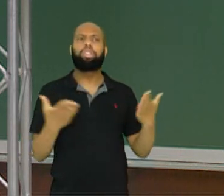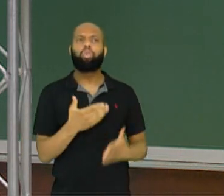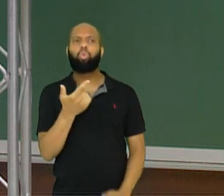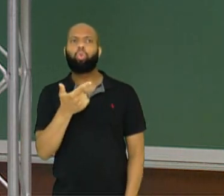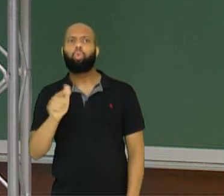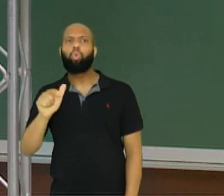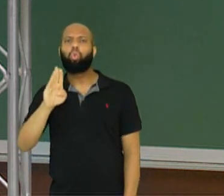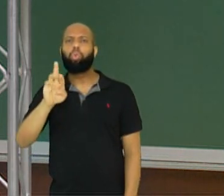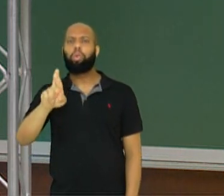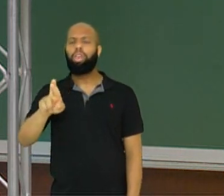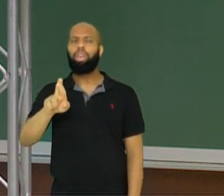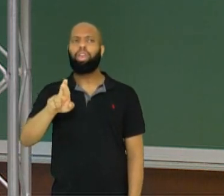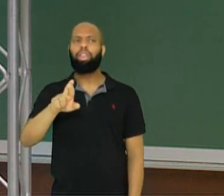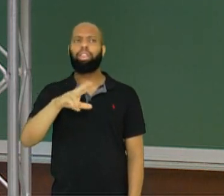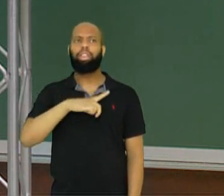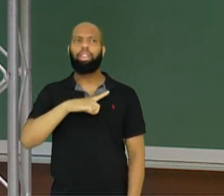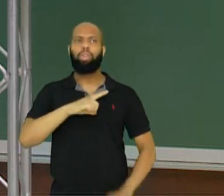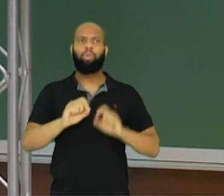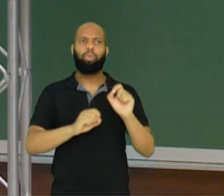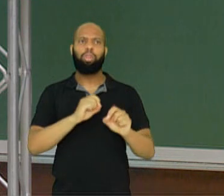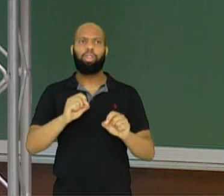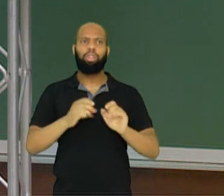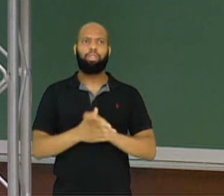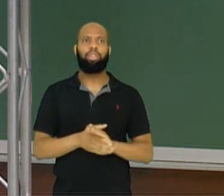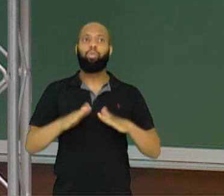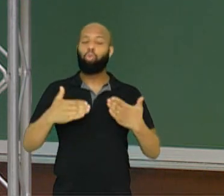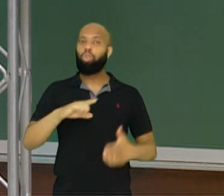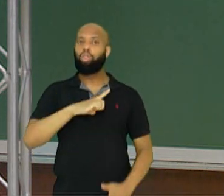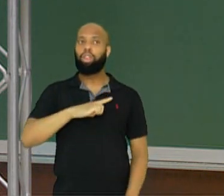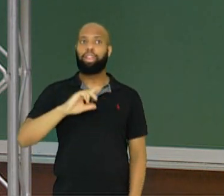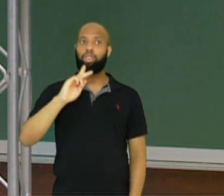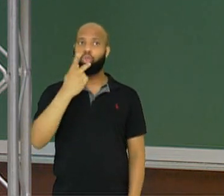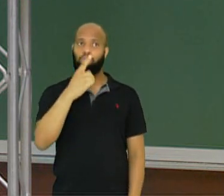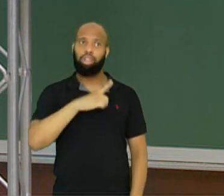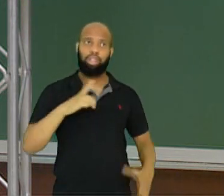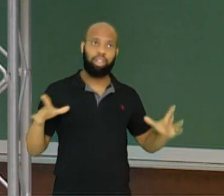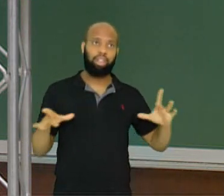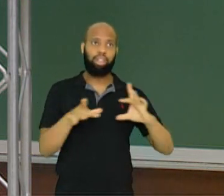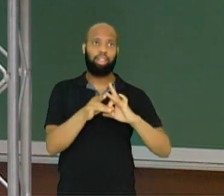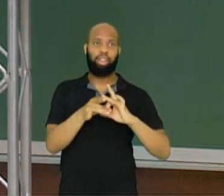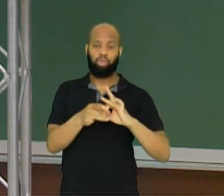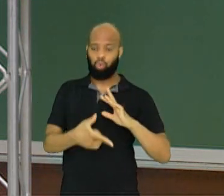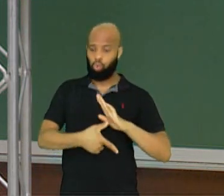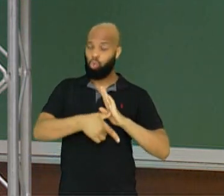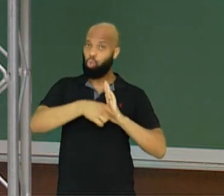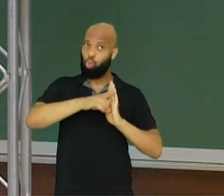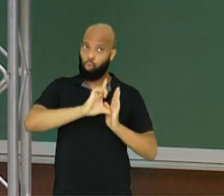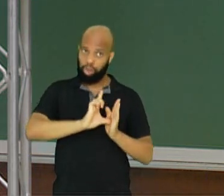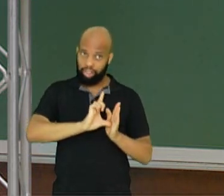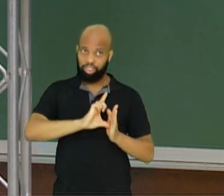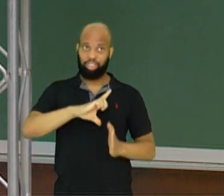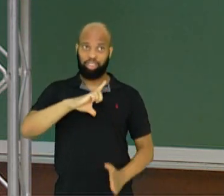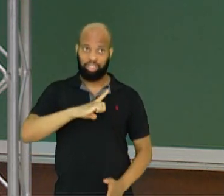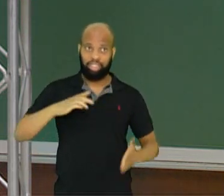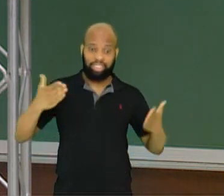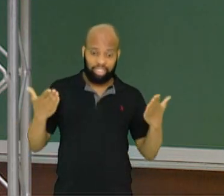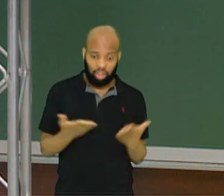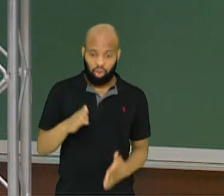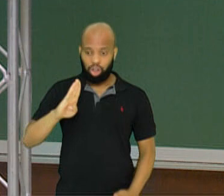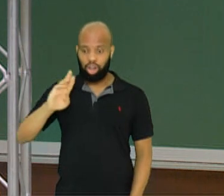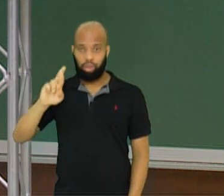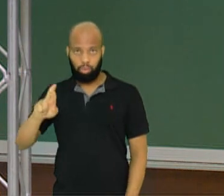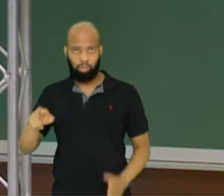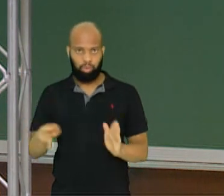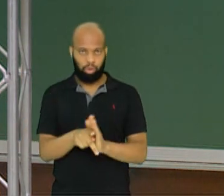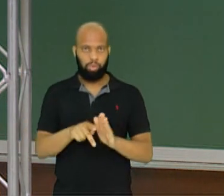outro bromo? Os bromos vieram daqui. E o hidrogênio estava ligado no lugar do bromo nessa